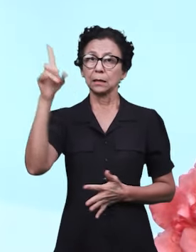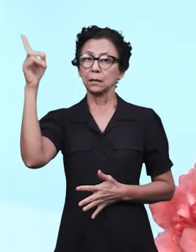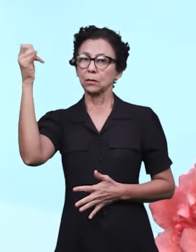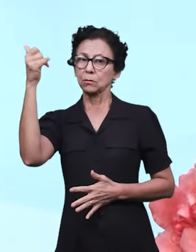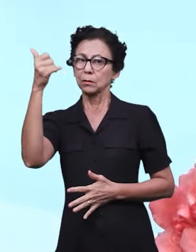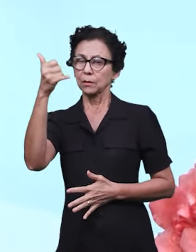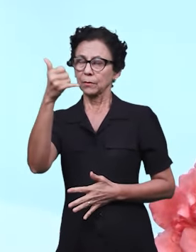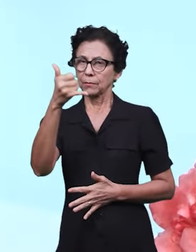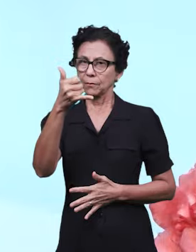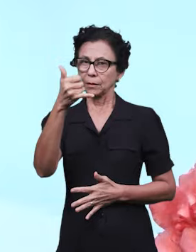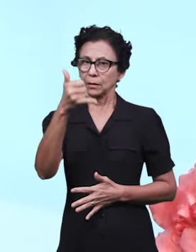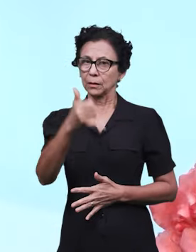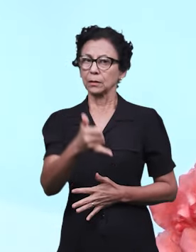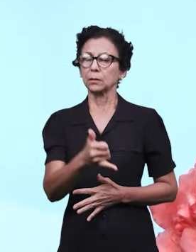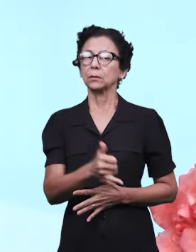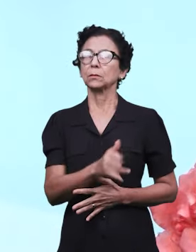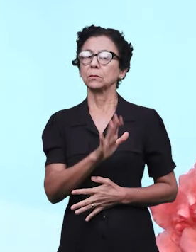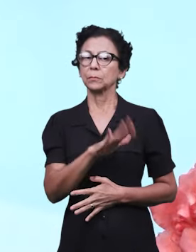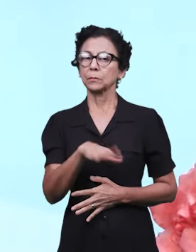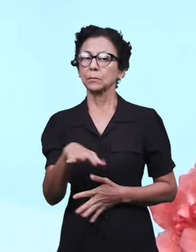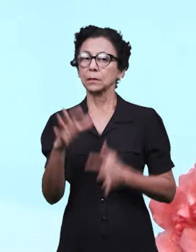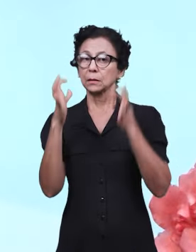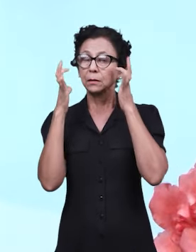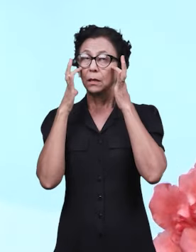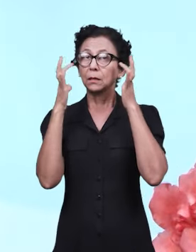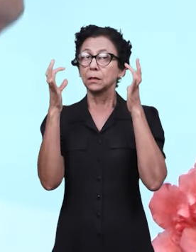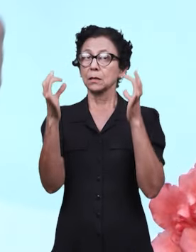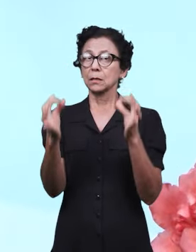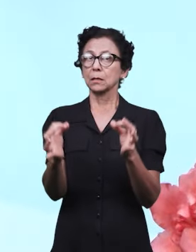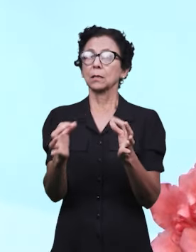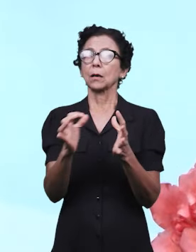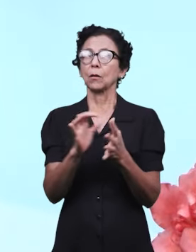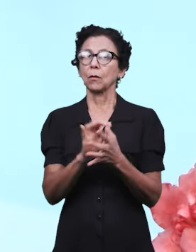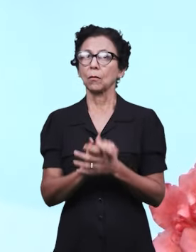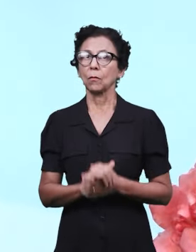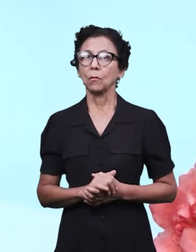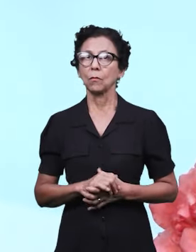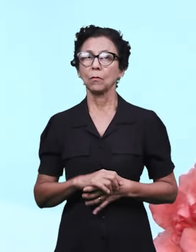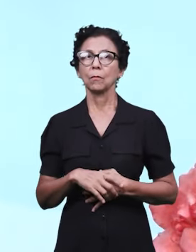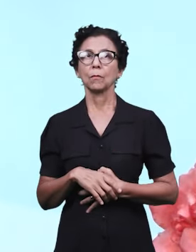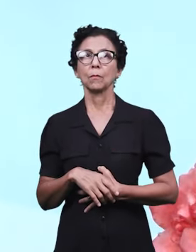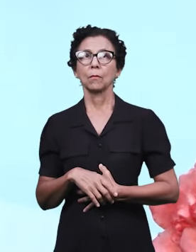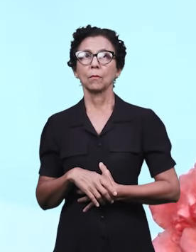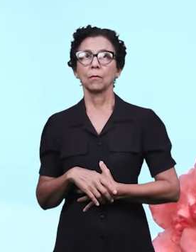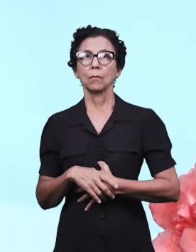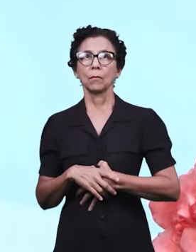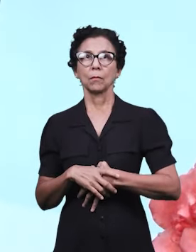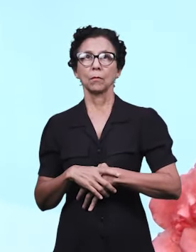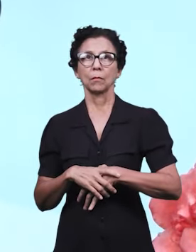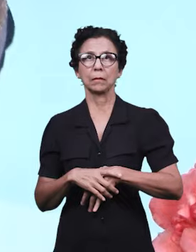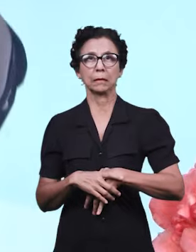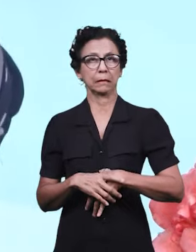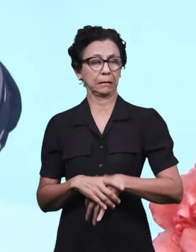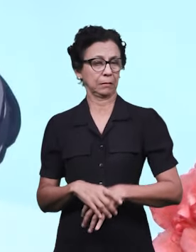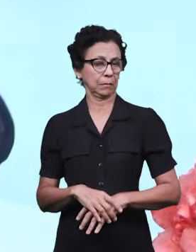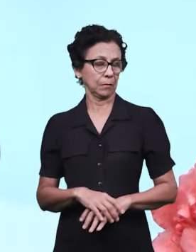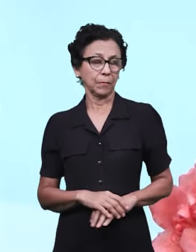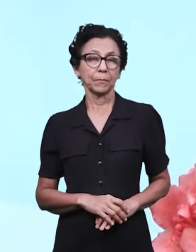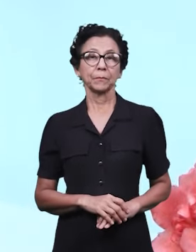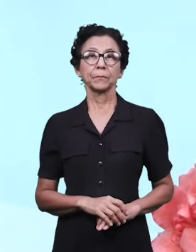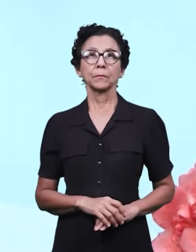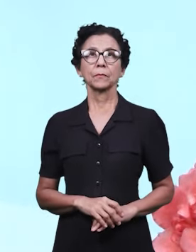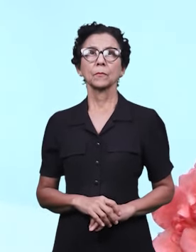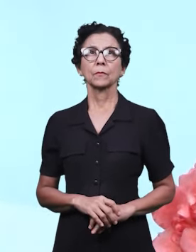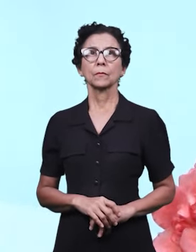estar prestando atenção e nós não devemos dizer, olha, o irmão está orando, o irmão está falando, não.